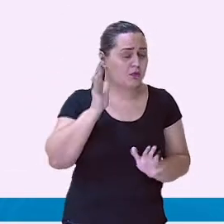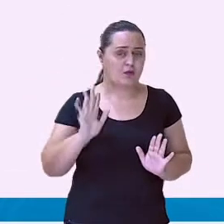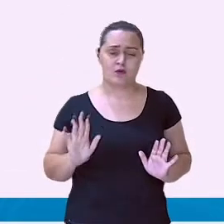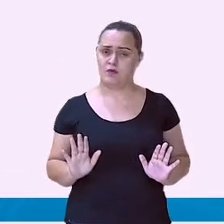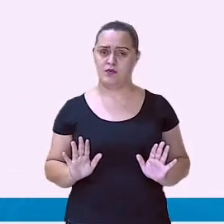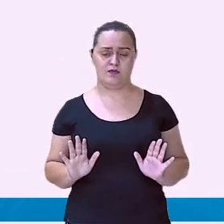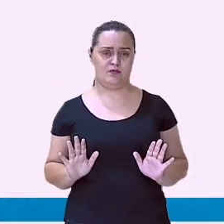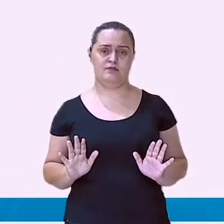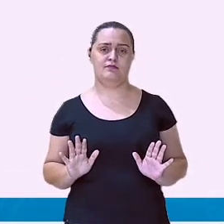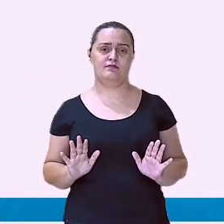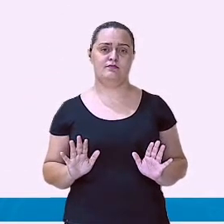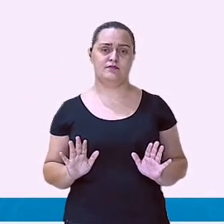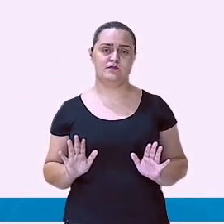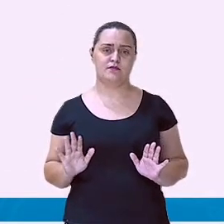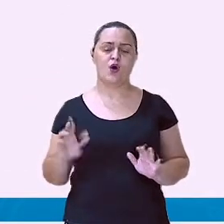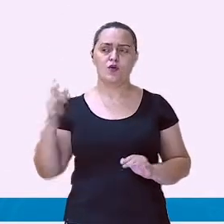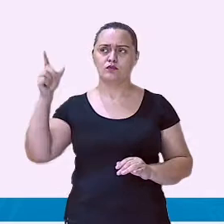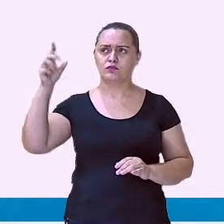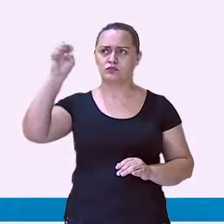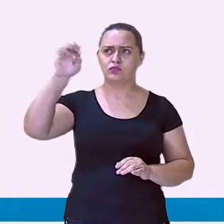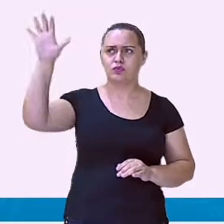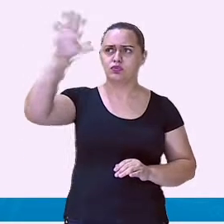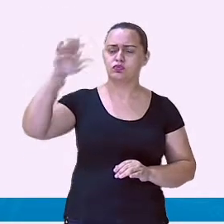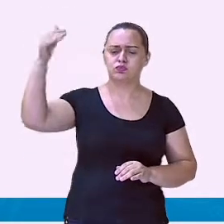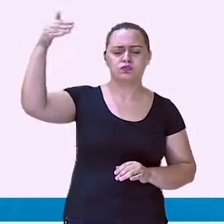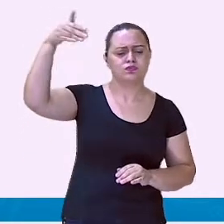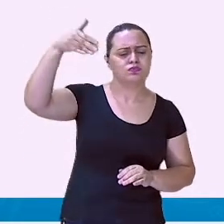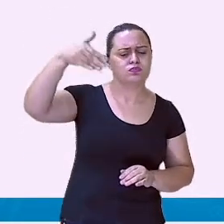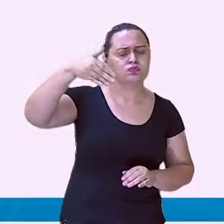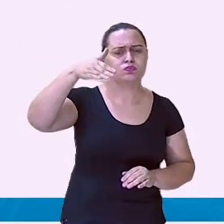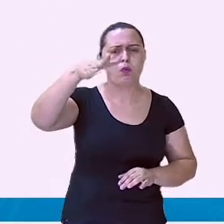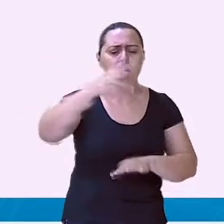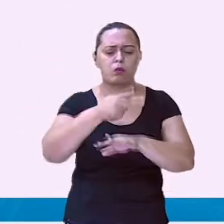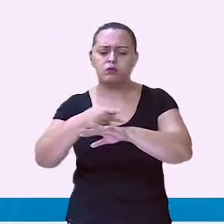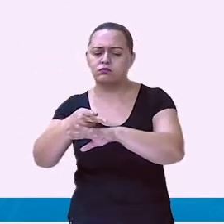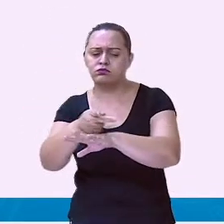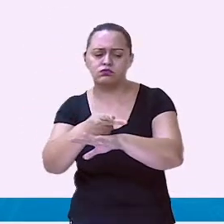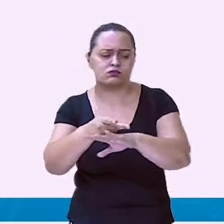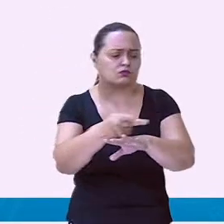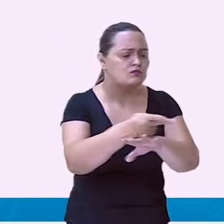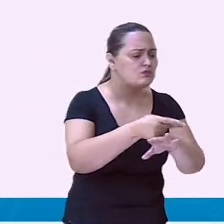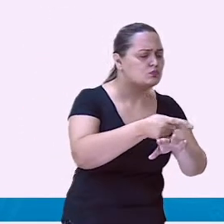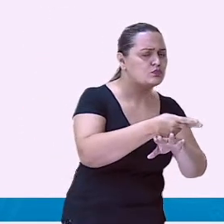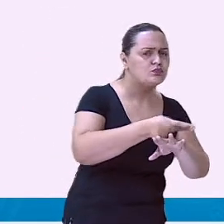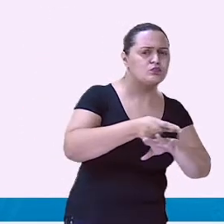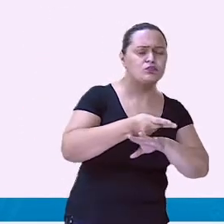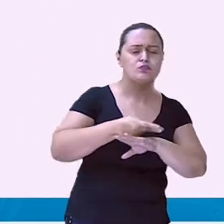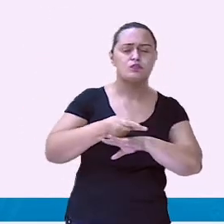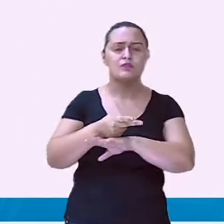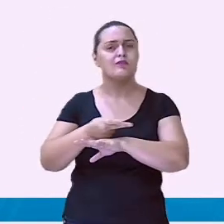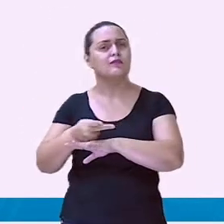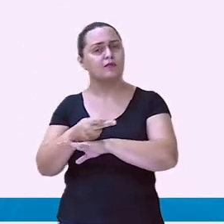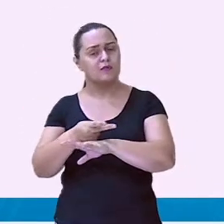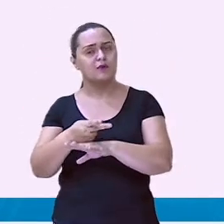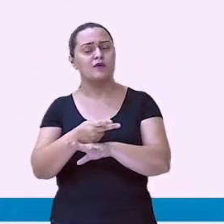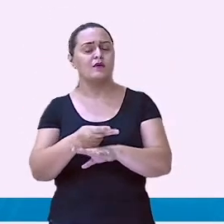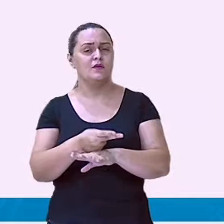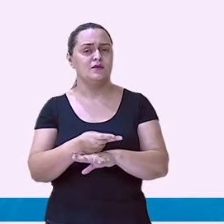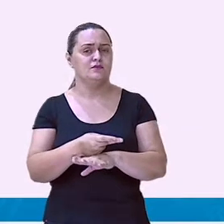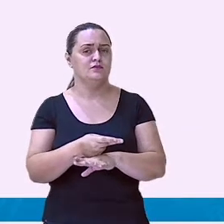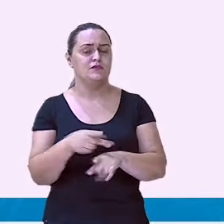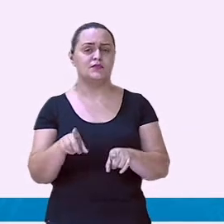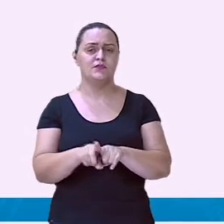mas, segundo a história, eles buscavam até para provar